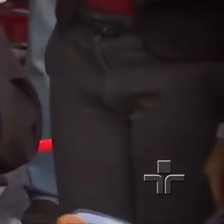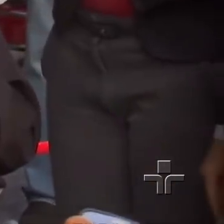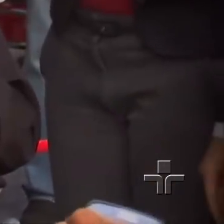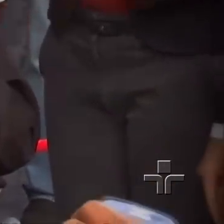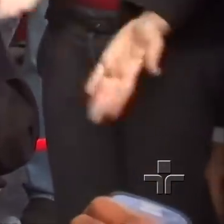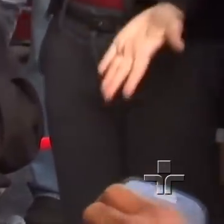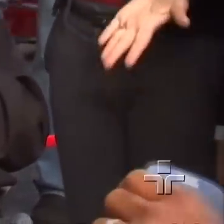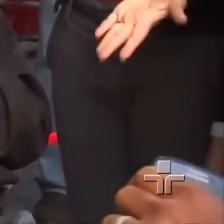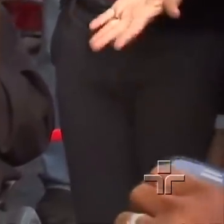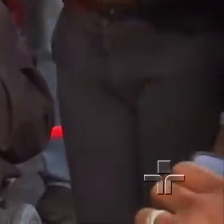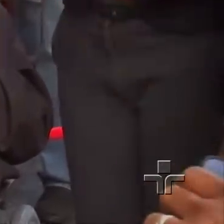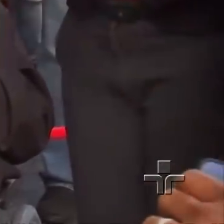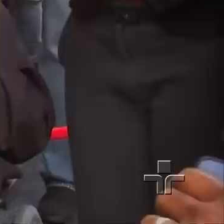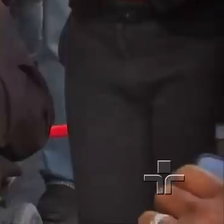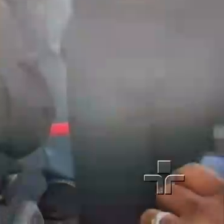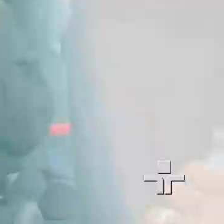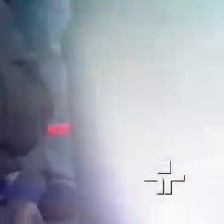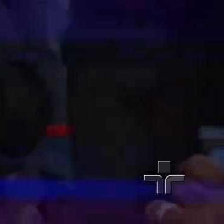What's the conflict?